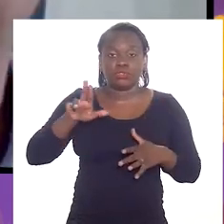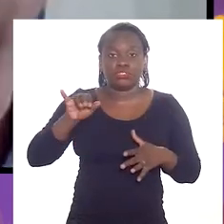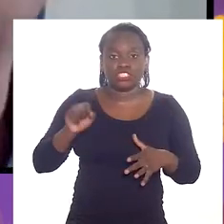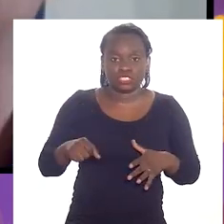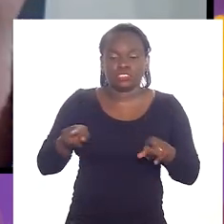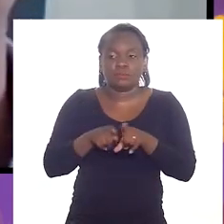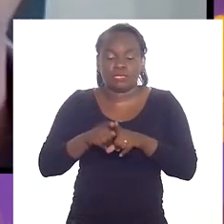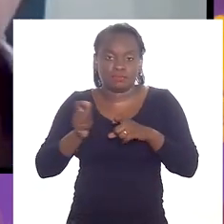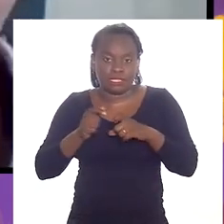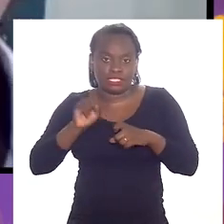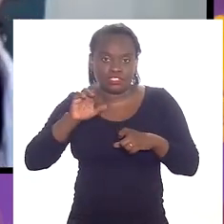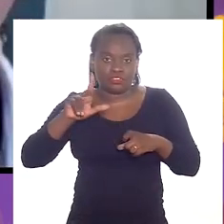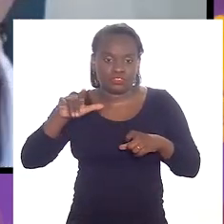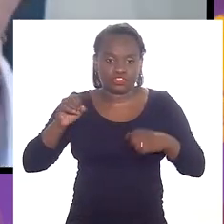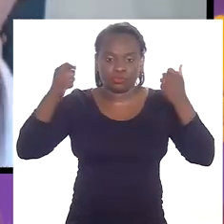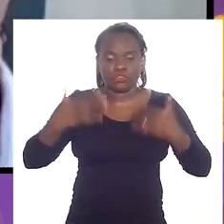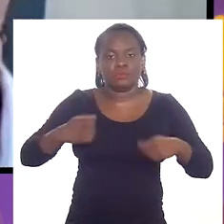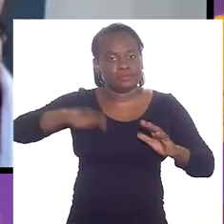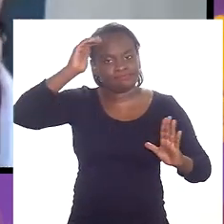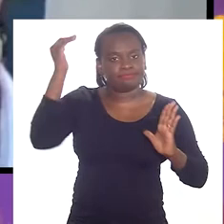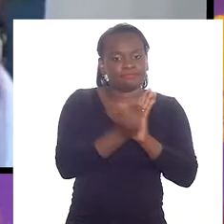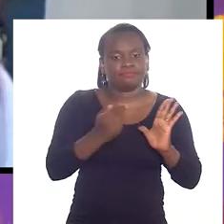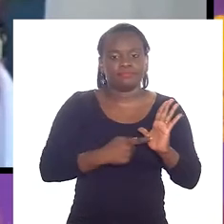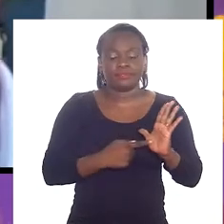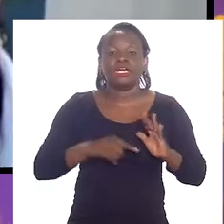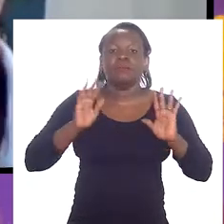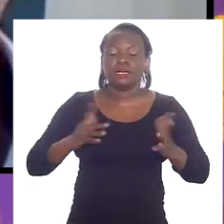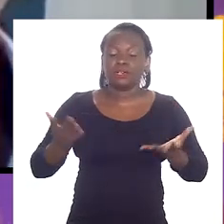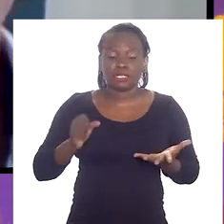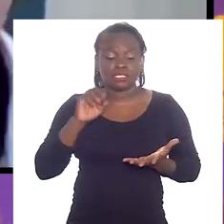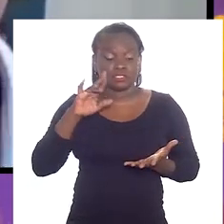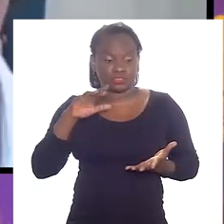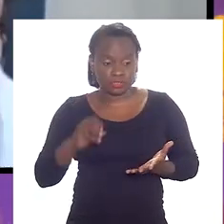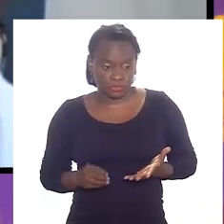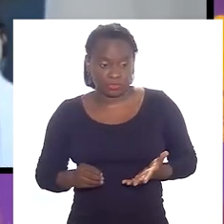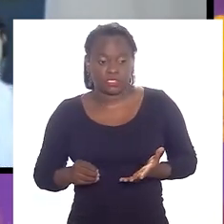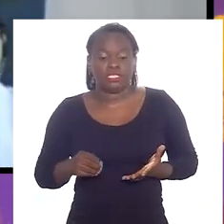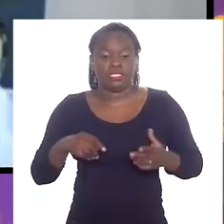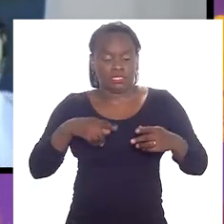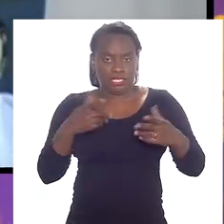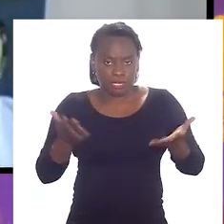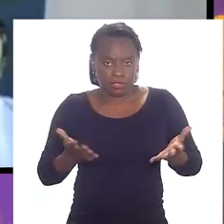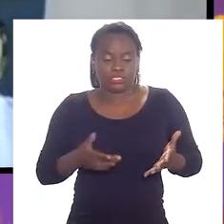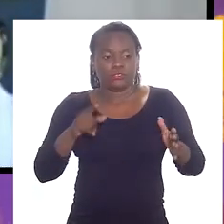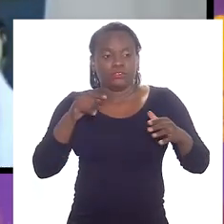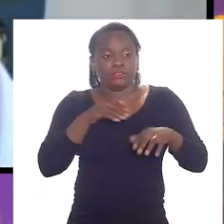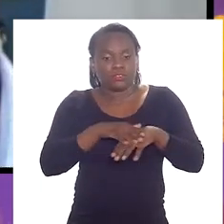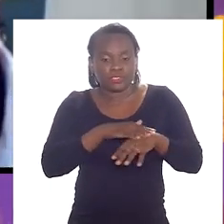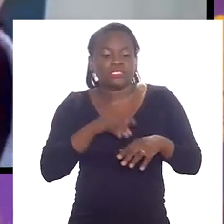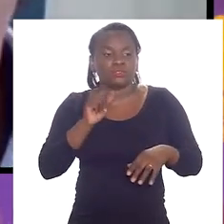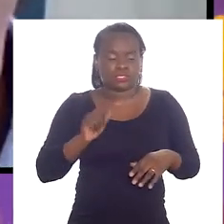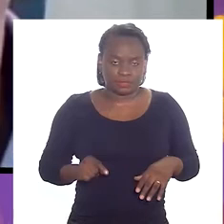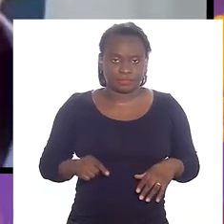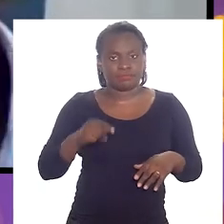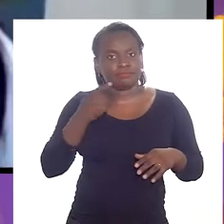e essa lei, conforme disse o Luiz Ribeiro e o próprio Dr. Silvio Provenzano, né, ela tem que ser cumprida. Agora, Dr. Silvio,